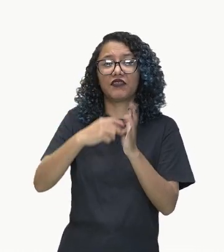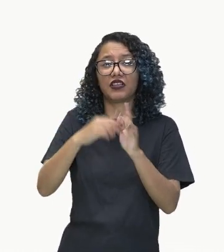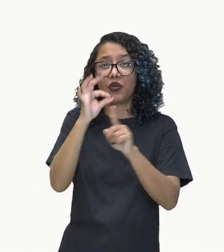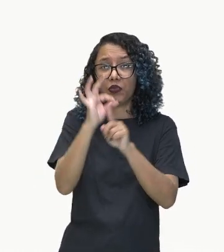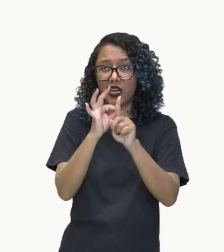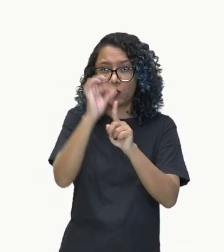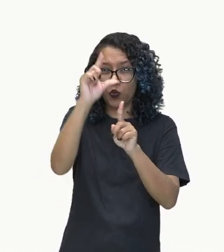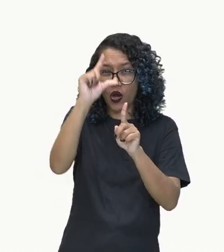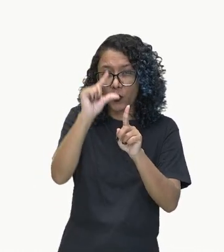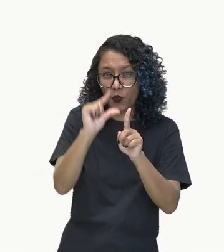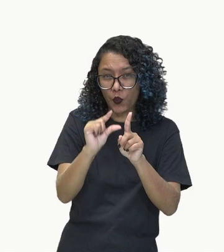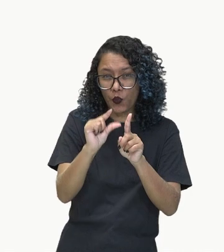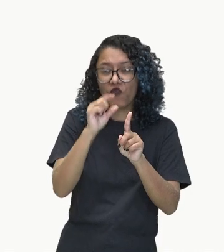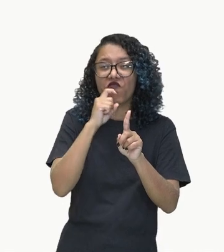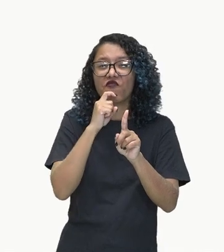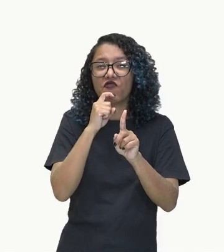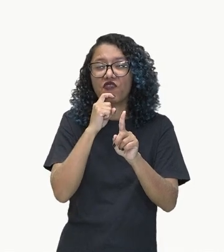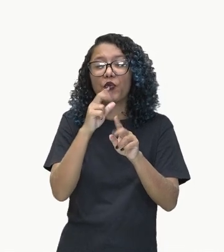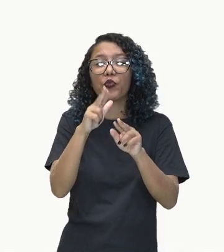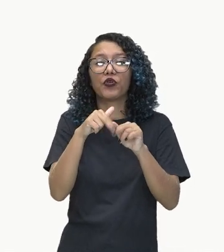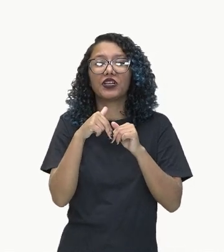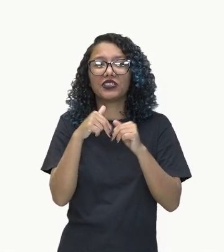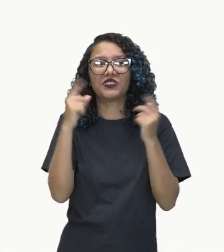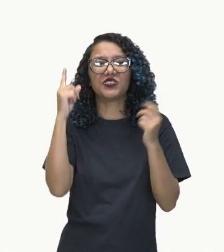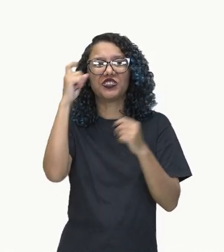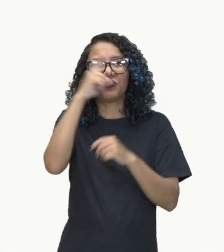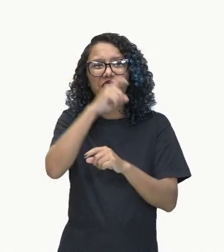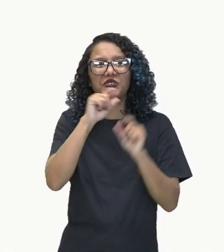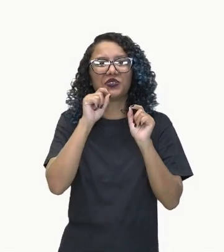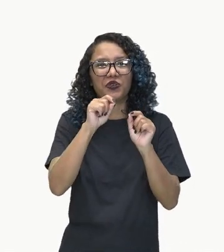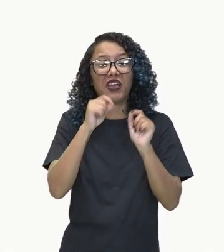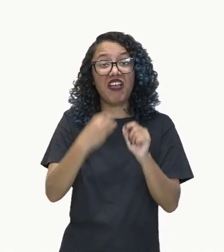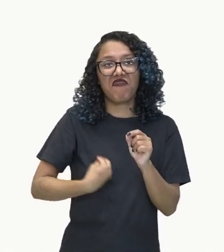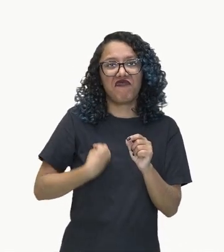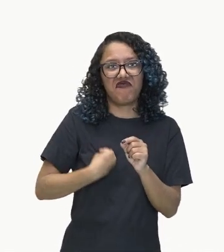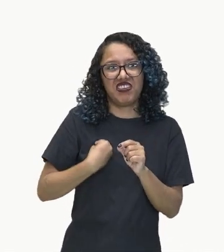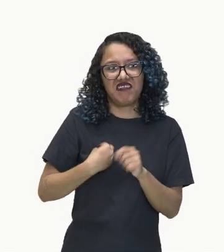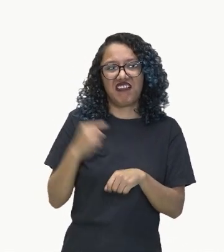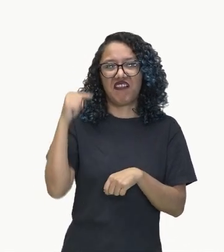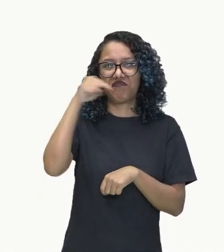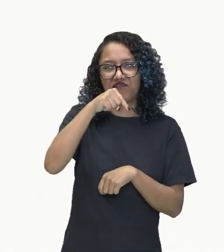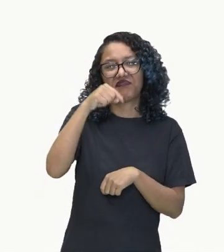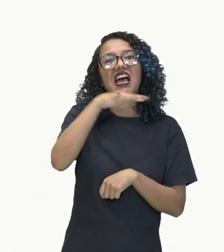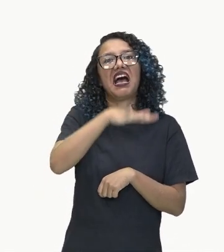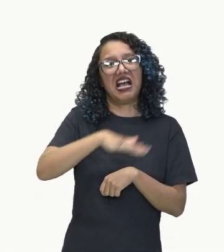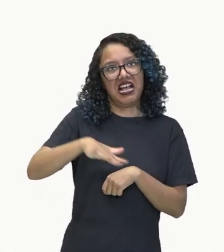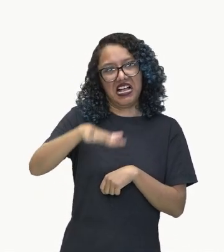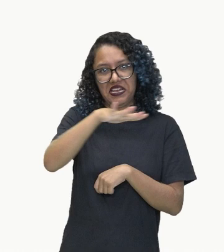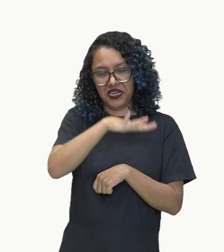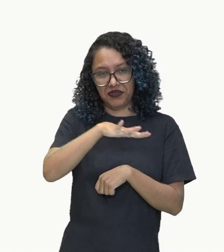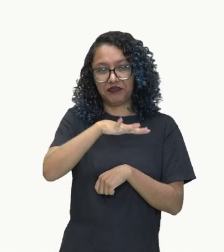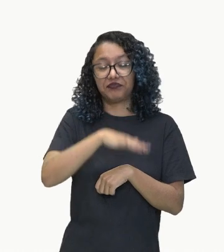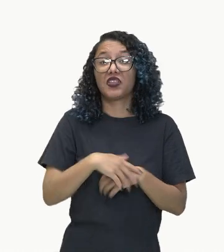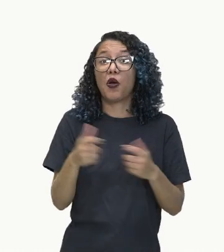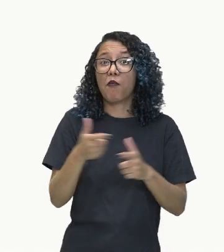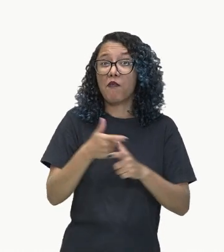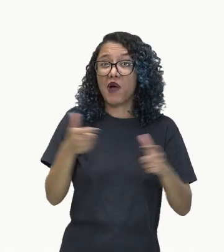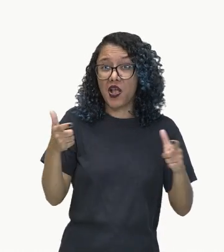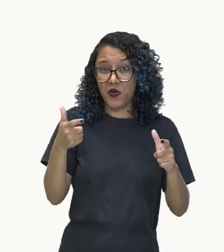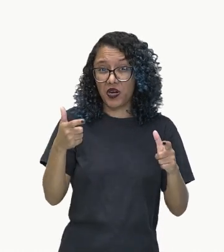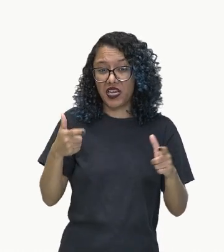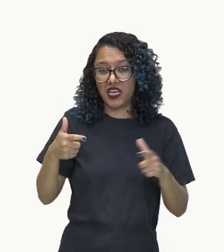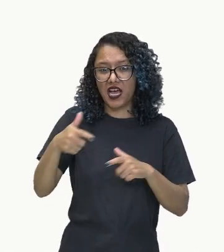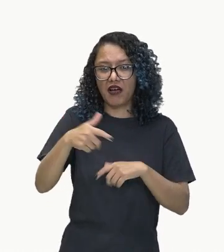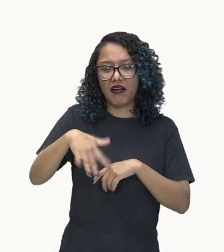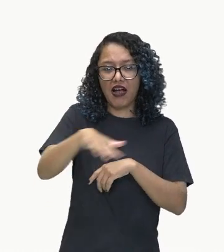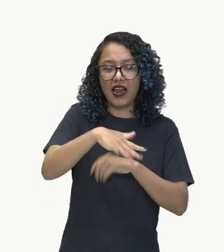temperaturas e isso acaba dificultando a fixação humana. Então, grande parte do território do Canadá não